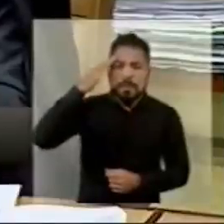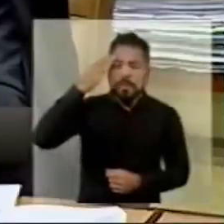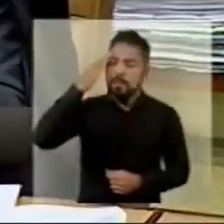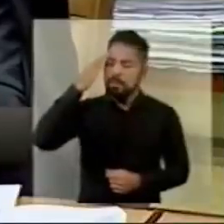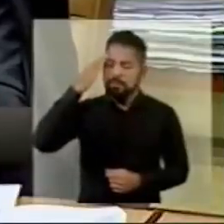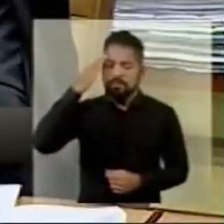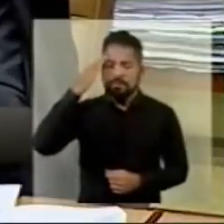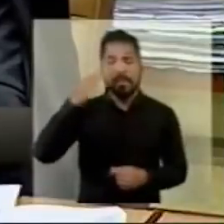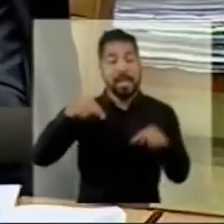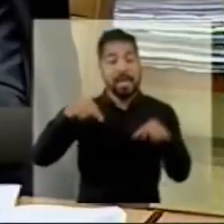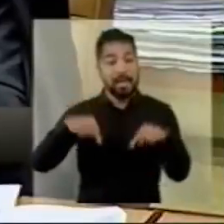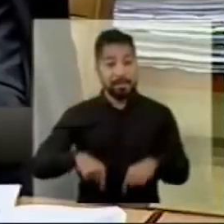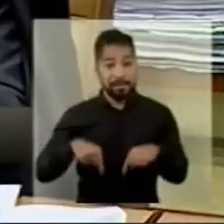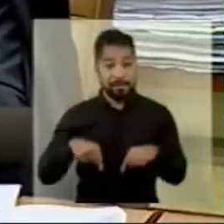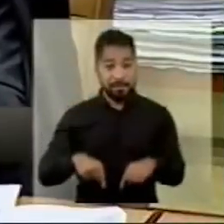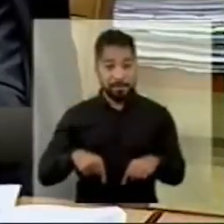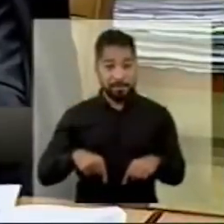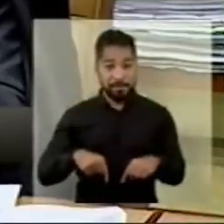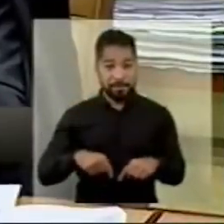E aqui,